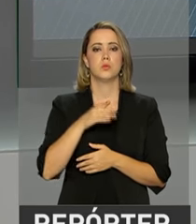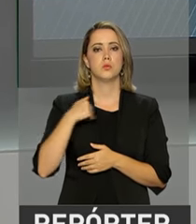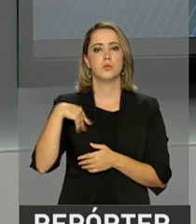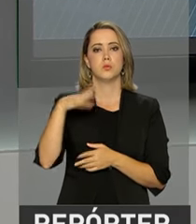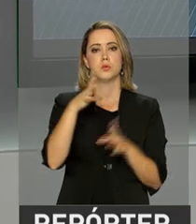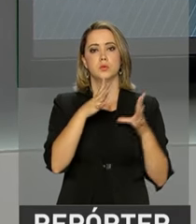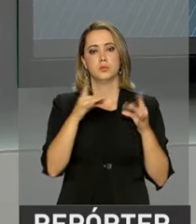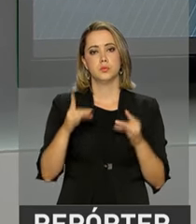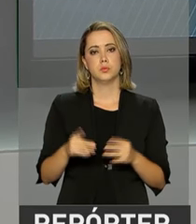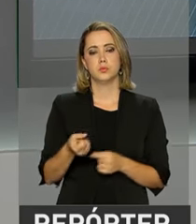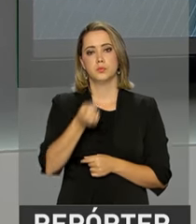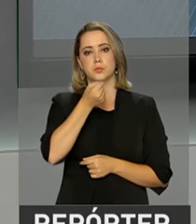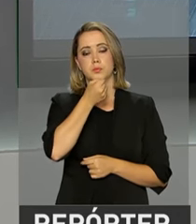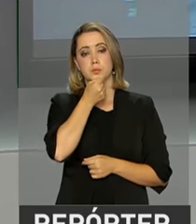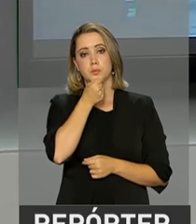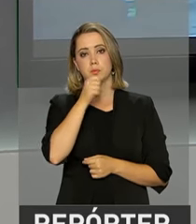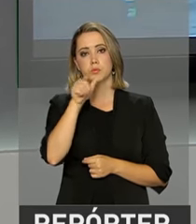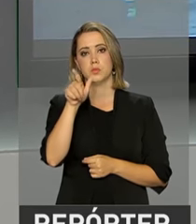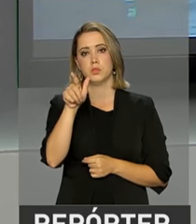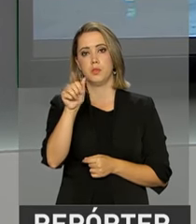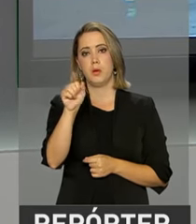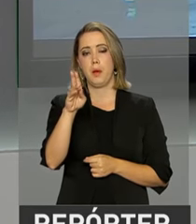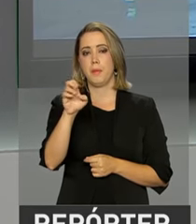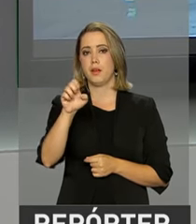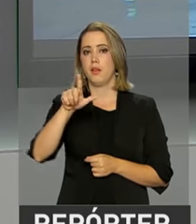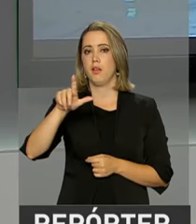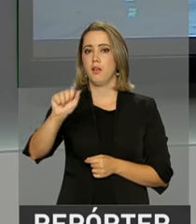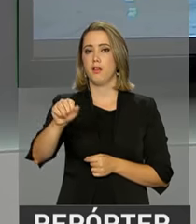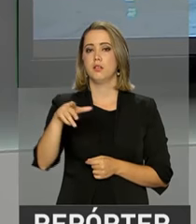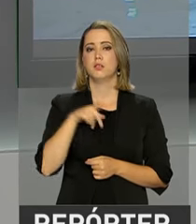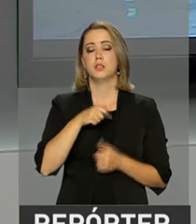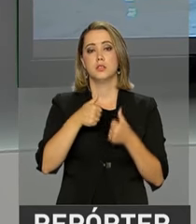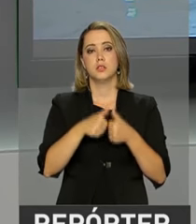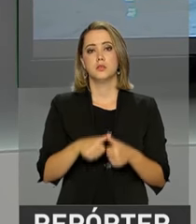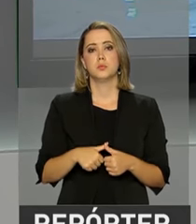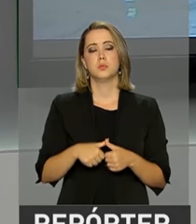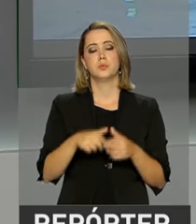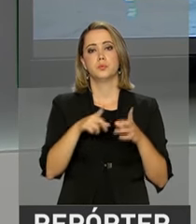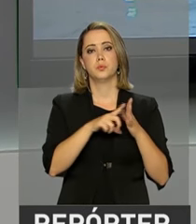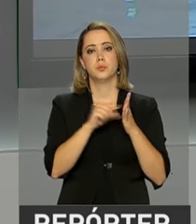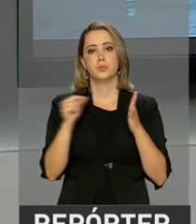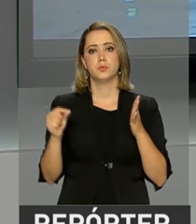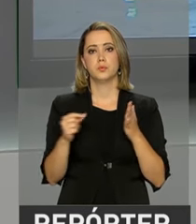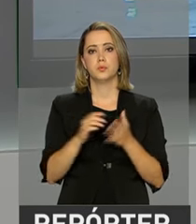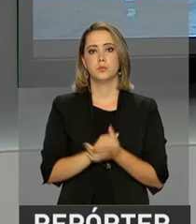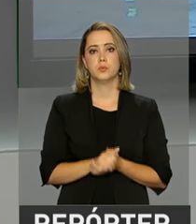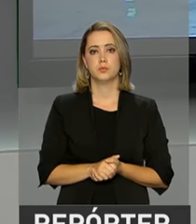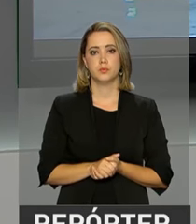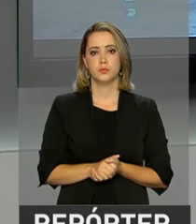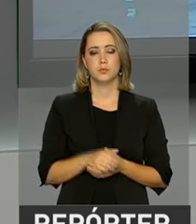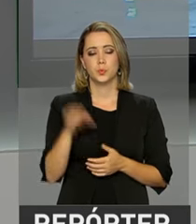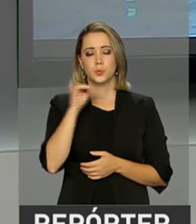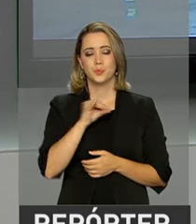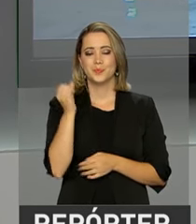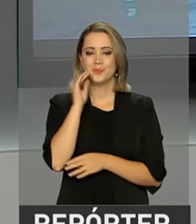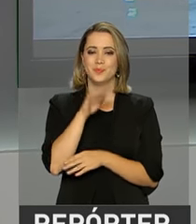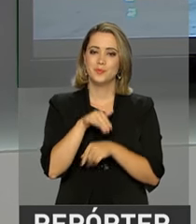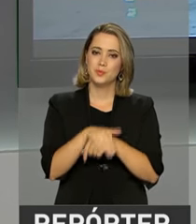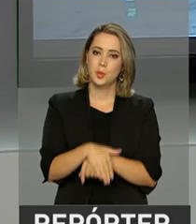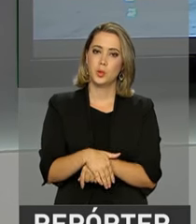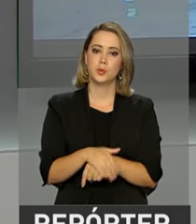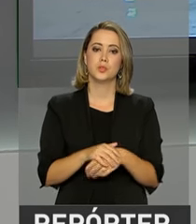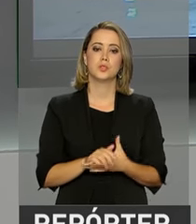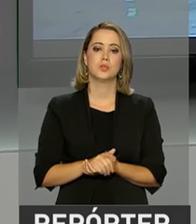mais detalhes para a gente sobre isso é a repórter Gabriela Noronha, que está no Palácio do Planalto. Olá, Gabriela, boa noite para